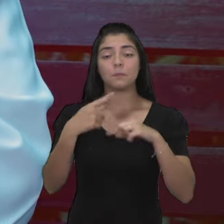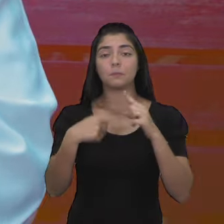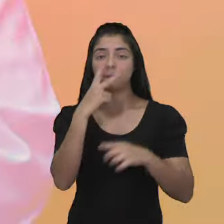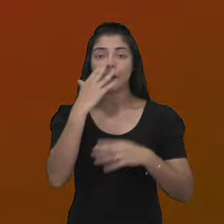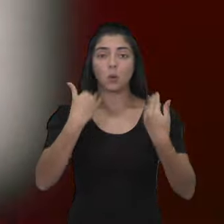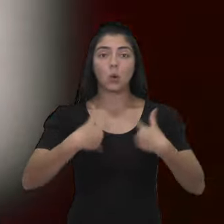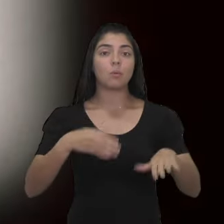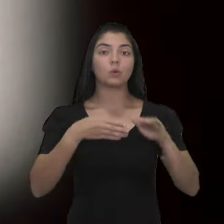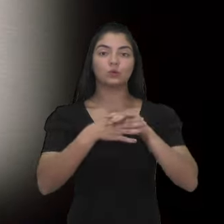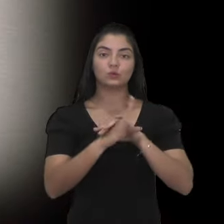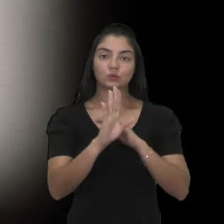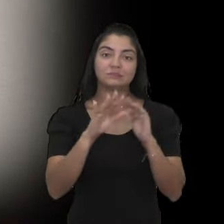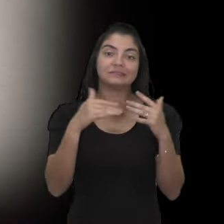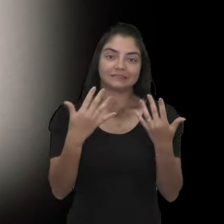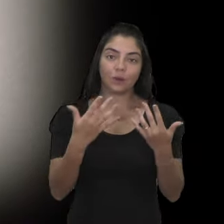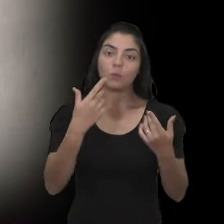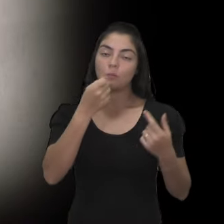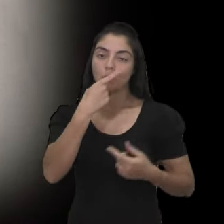da Saúde.